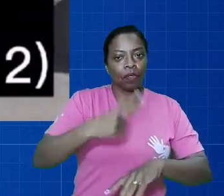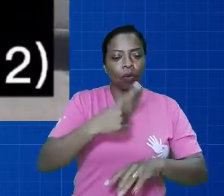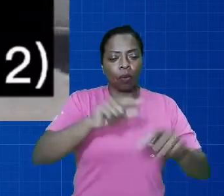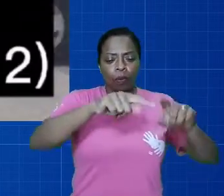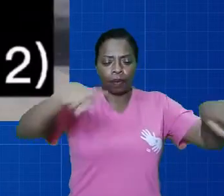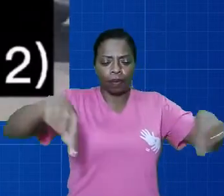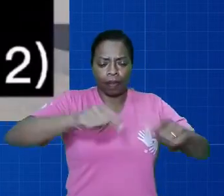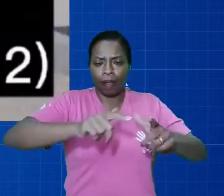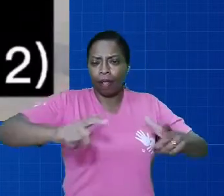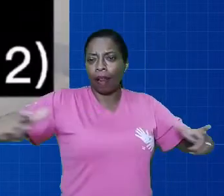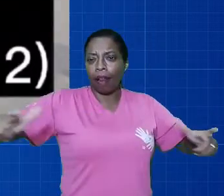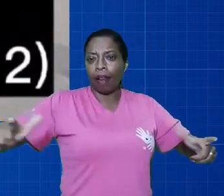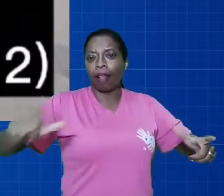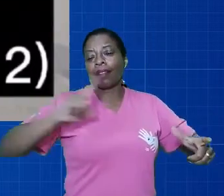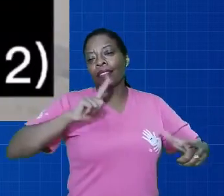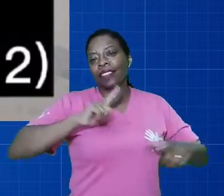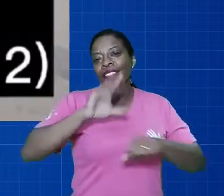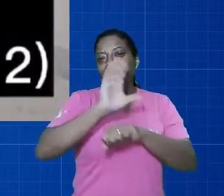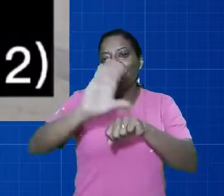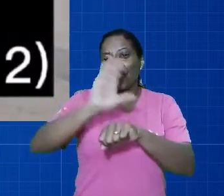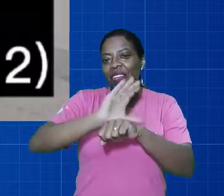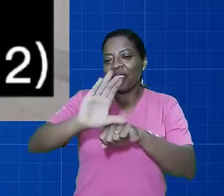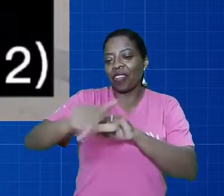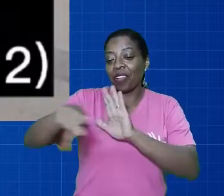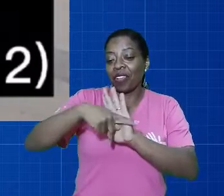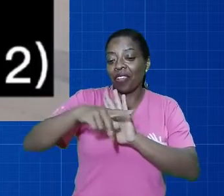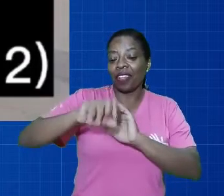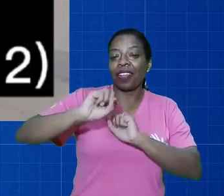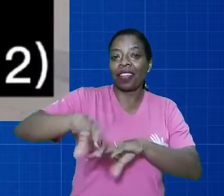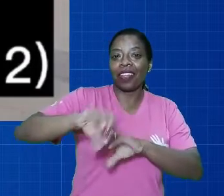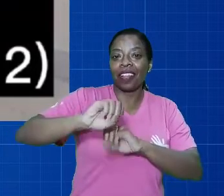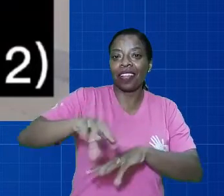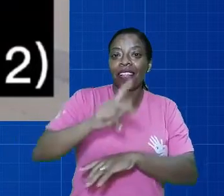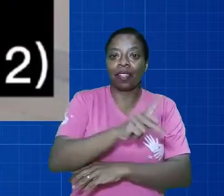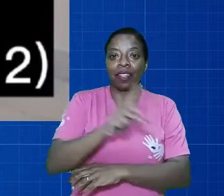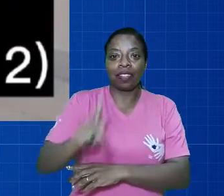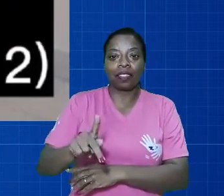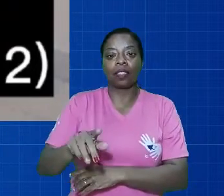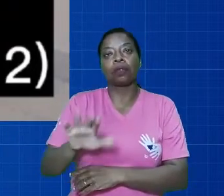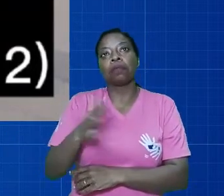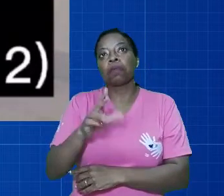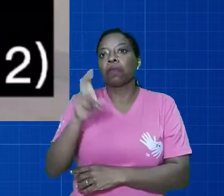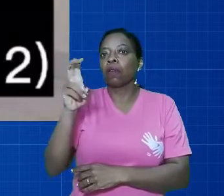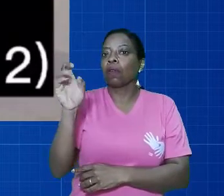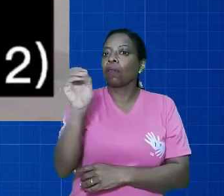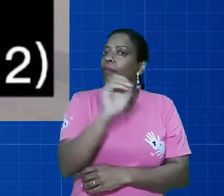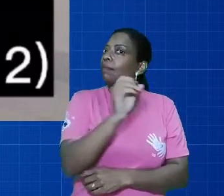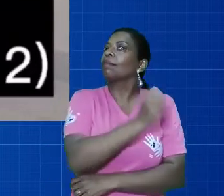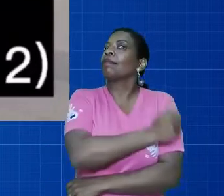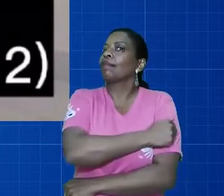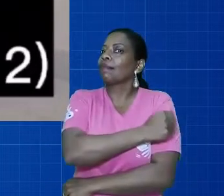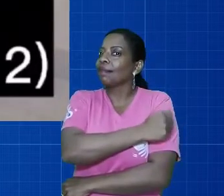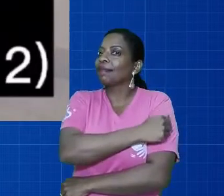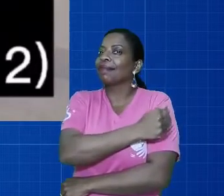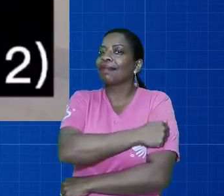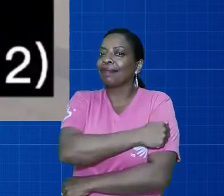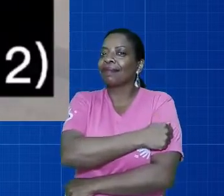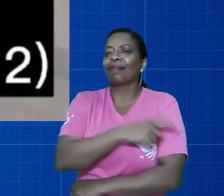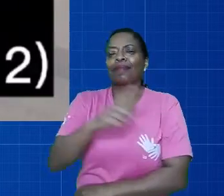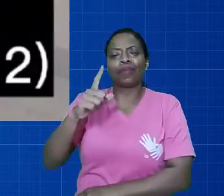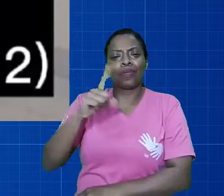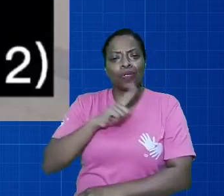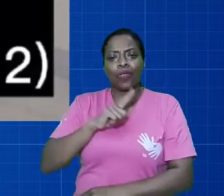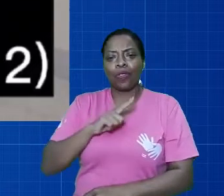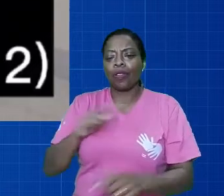oferecidos cursos para os professores, eram atendidos quase 500 alunos. Então, uma capacidade grande, apesar de um espaço pequeno,